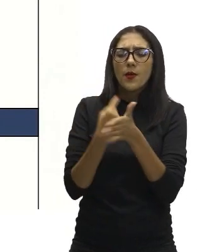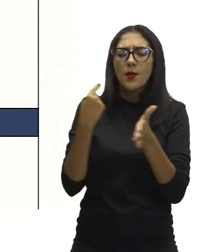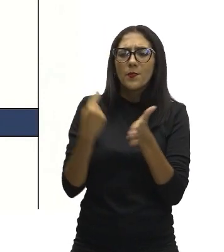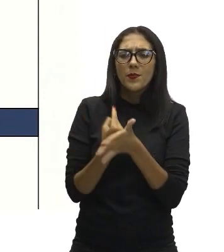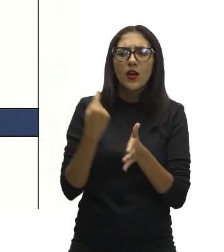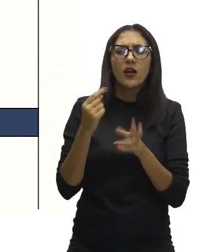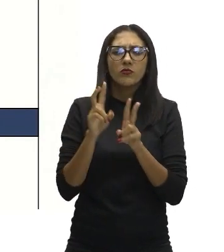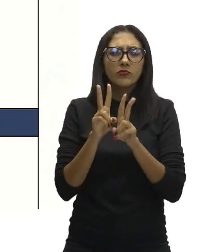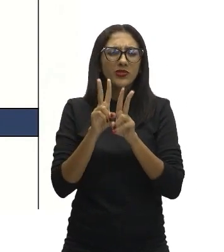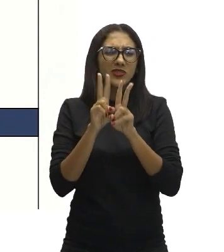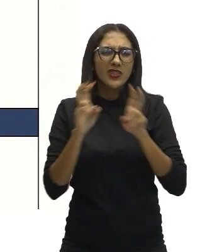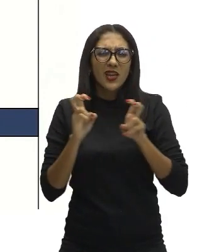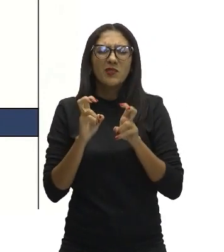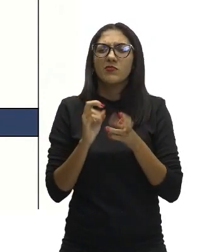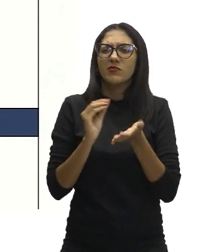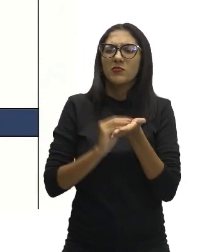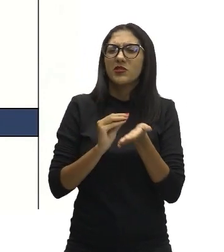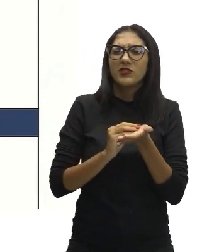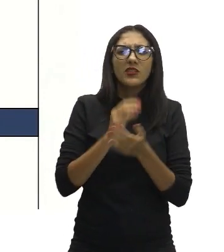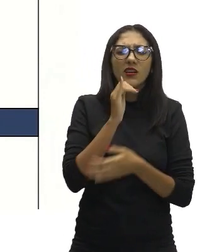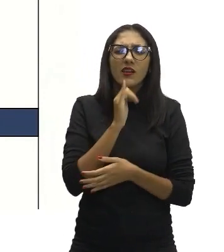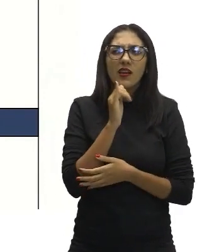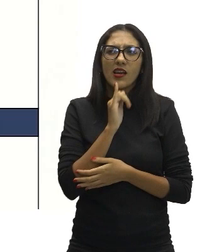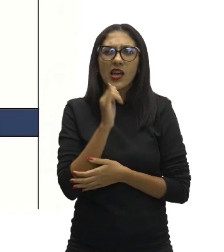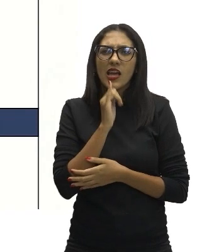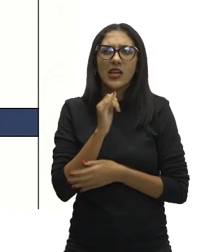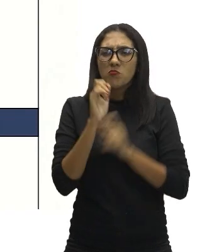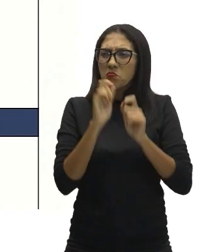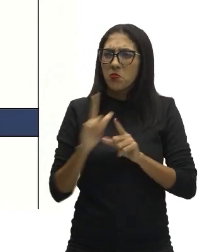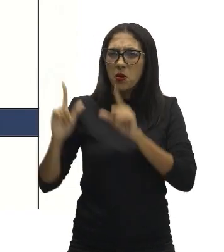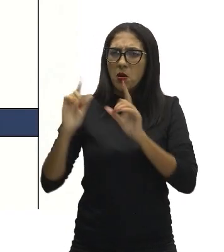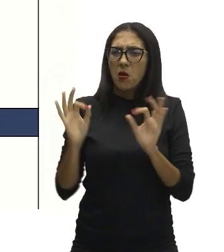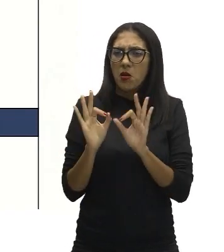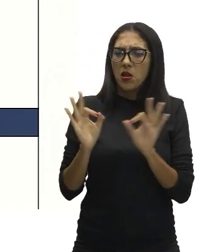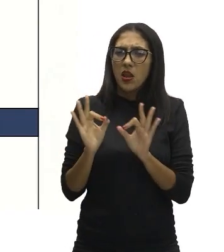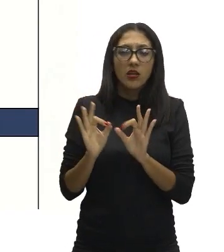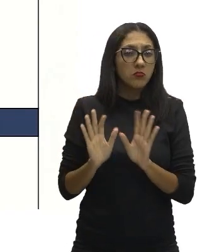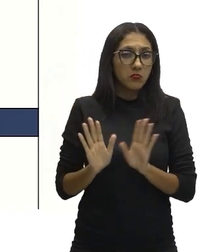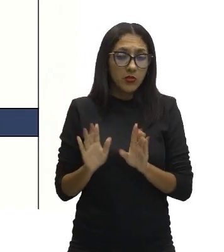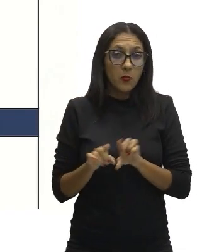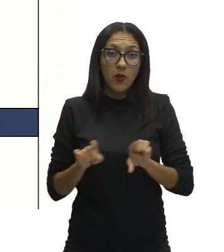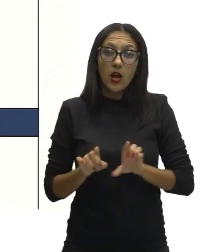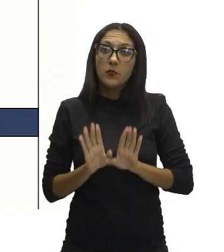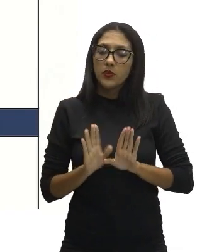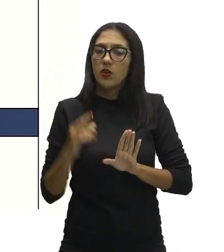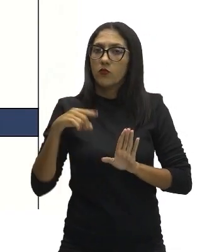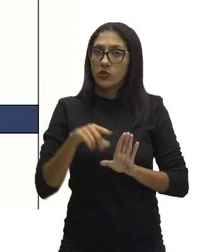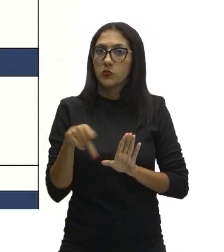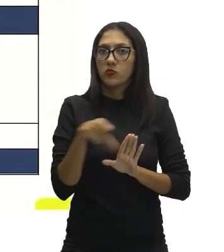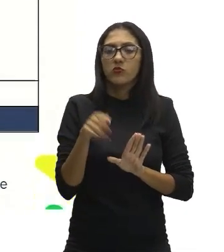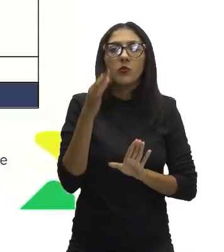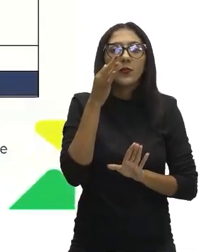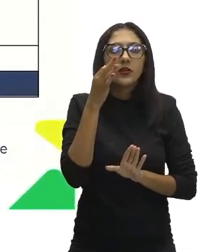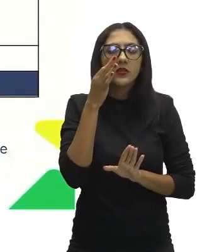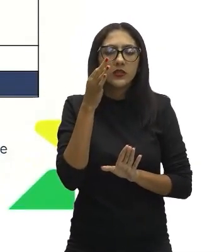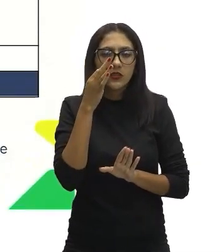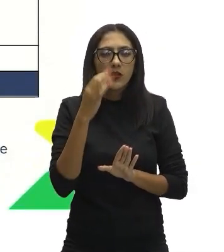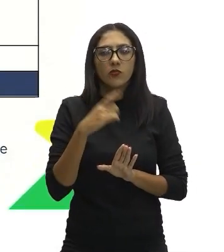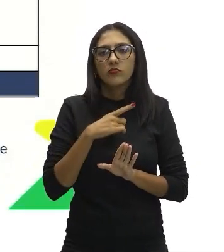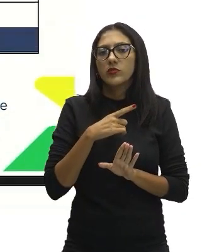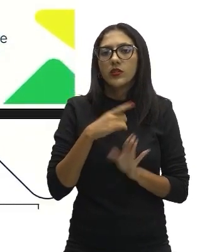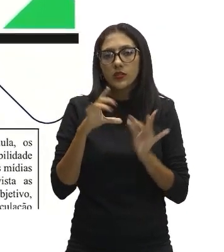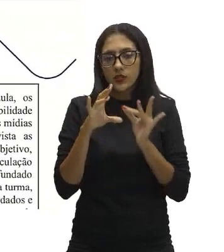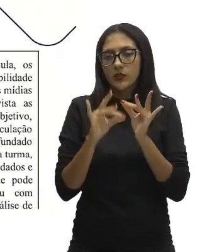nas cartelas. Exatamente. Né? Mas é importante que o professor saiba que ele tem acesso a tudo isso, né, e que está tudo muito bem discriminado. Aí desce só um